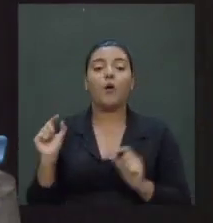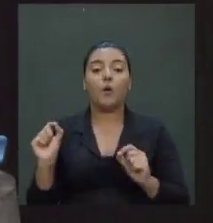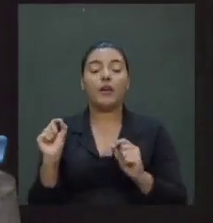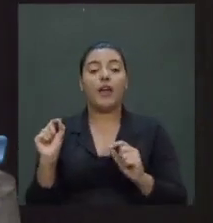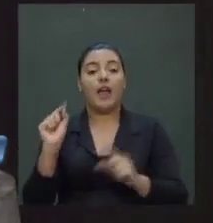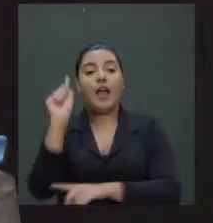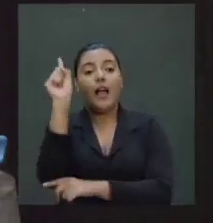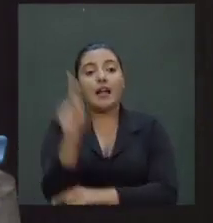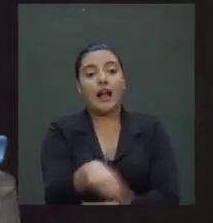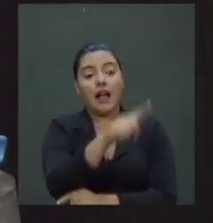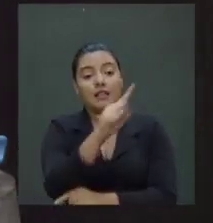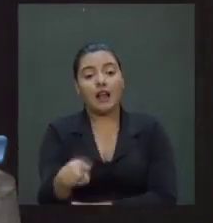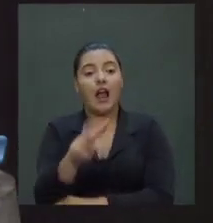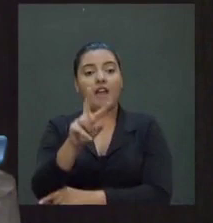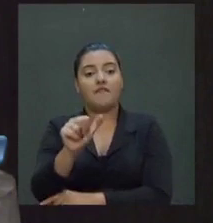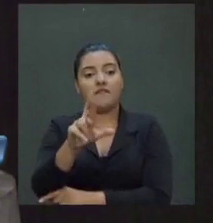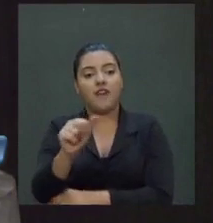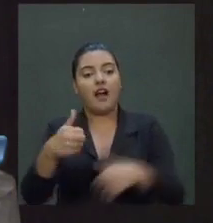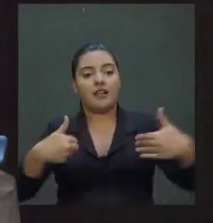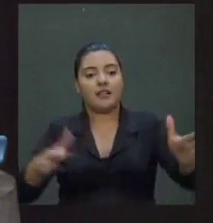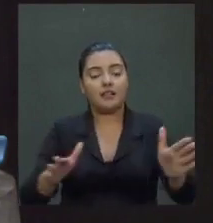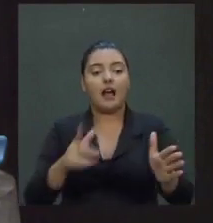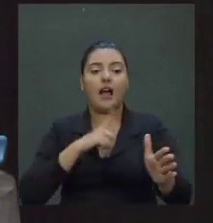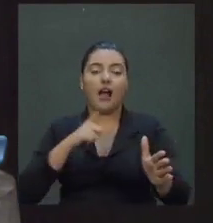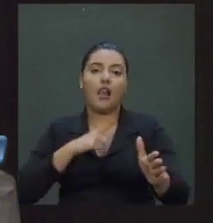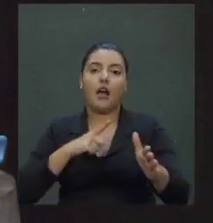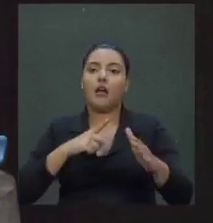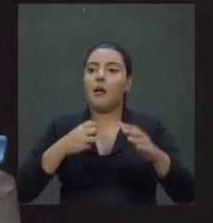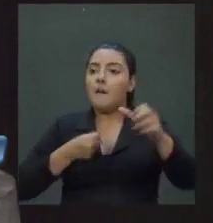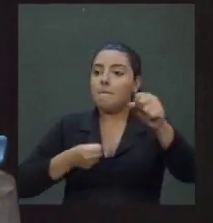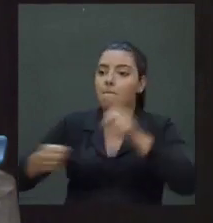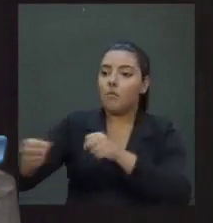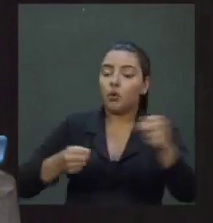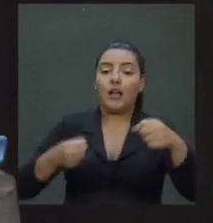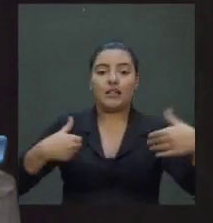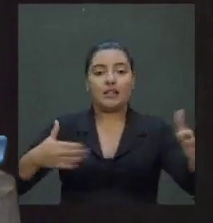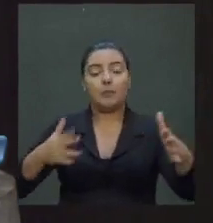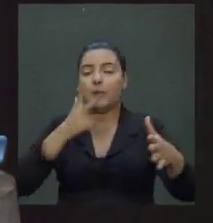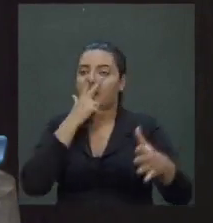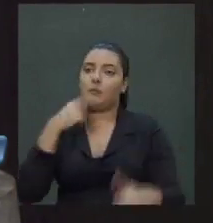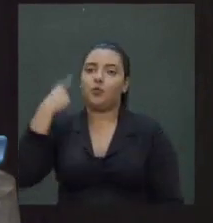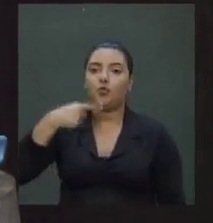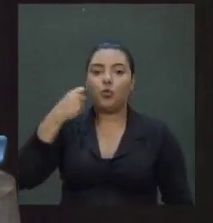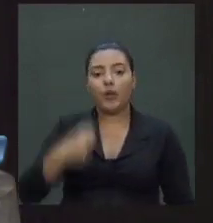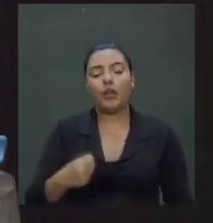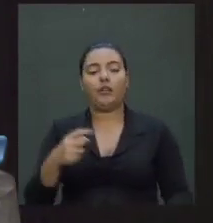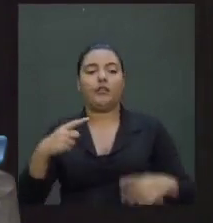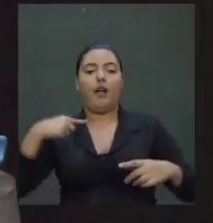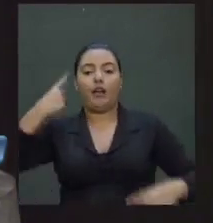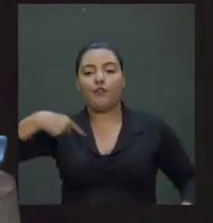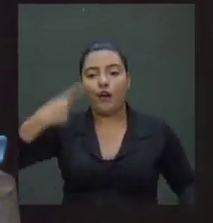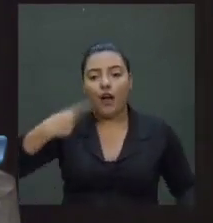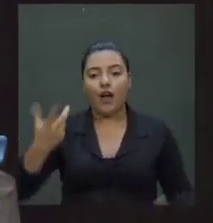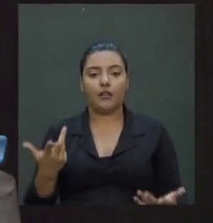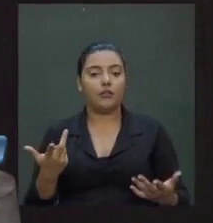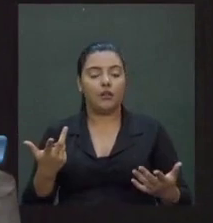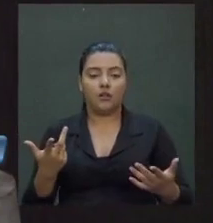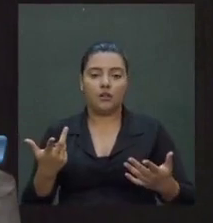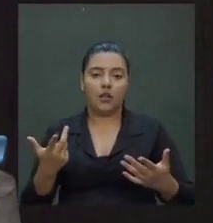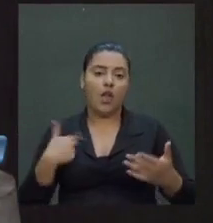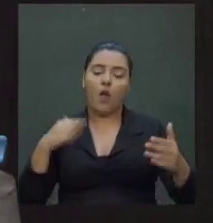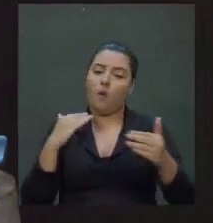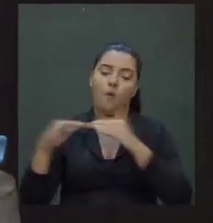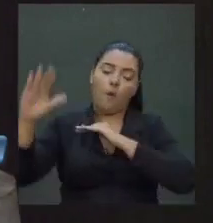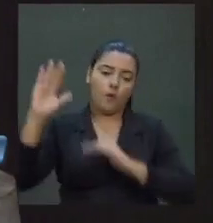extinguir cargos vagos, regionalizar e especializar a competência dos órgãos previstos. Eu sou contrário também a essa